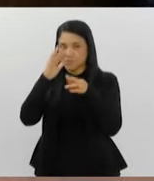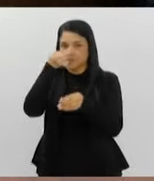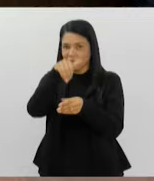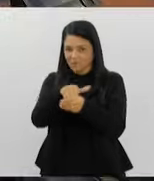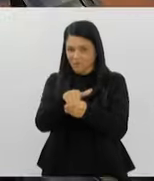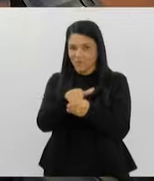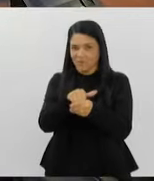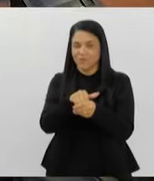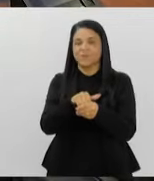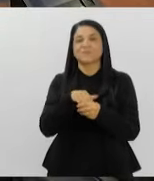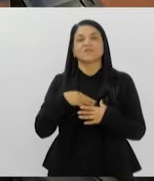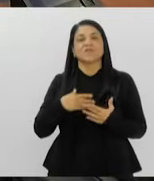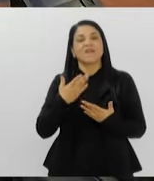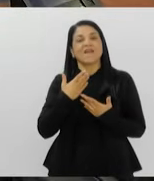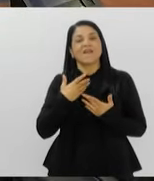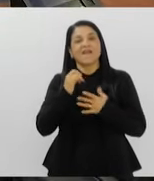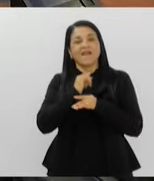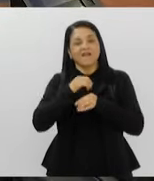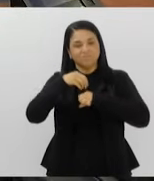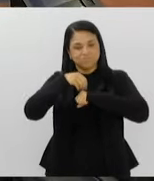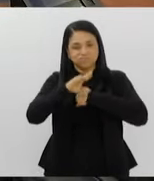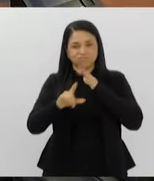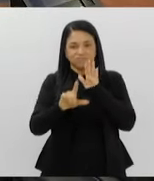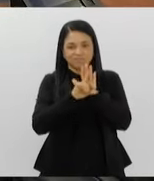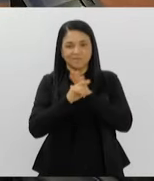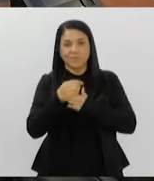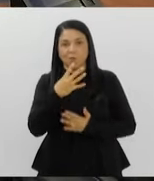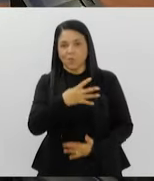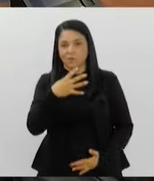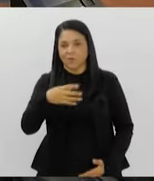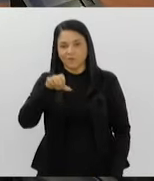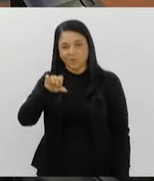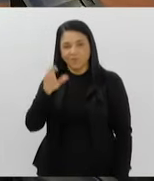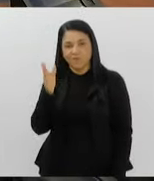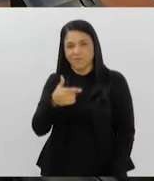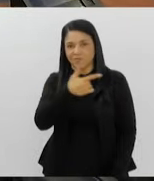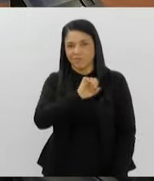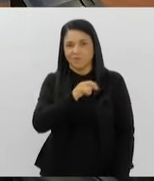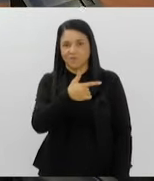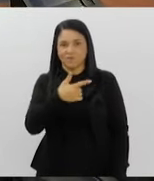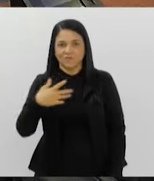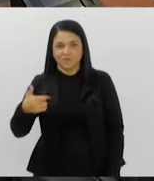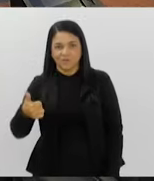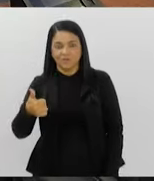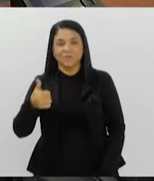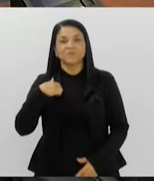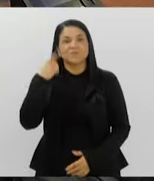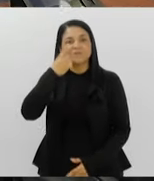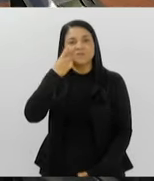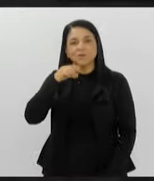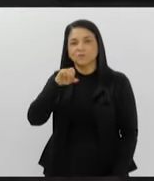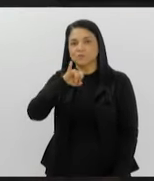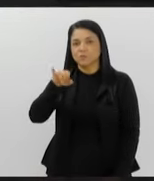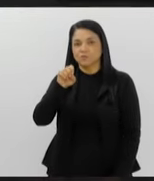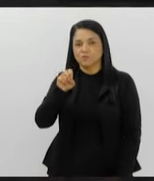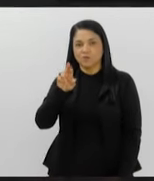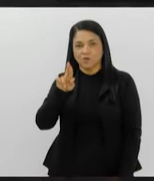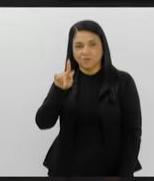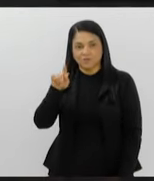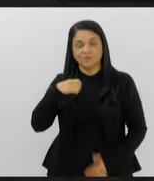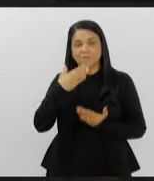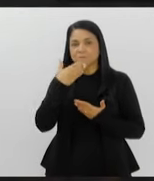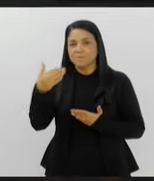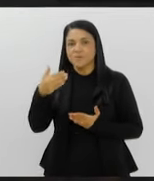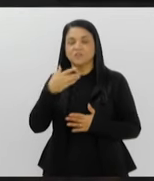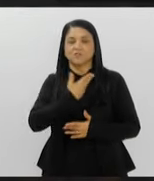Mesmo. Anuncio, indicação legislativa número 449 de 2021, de autoria do deputado Jorge Felipe Neto, que